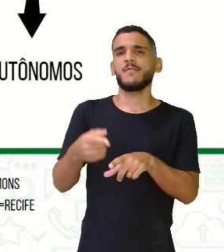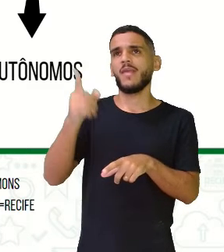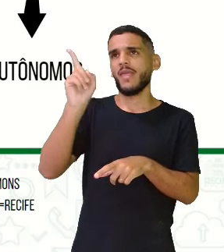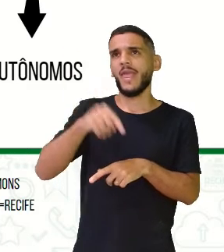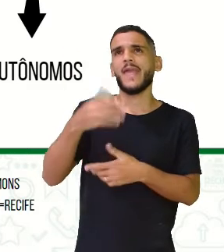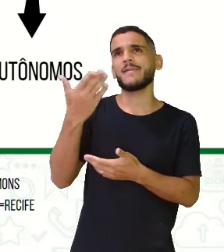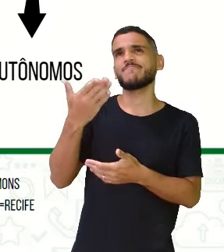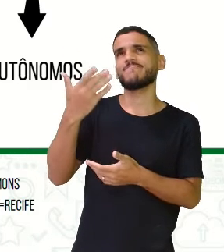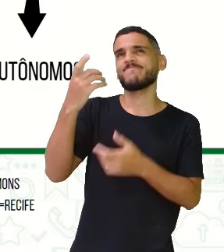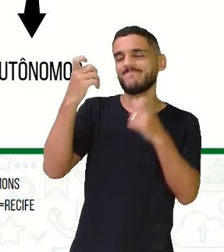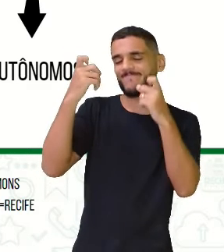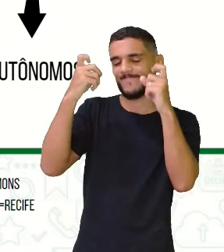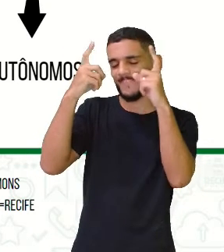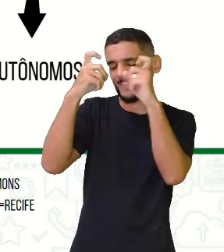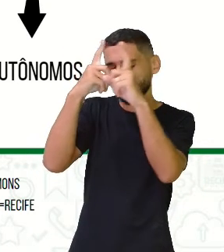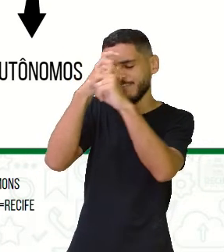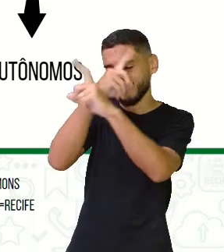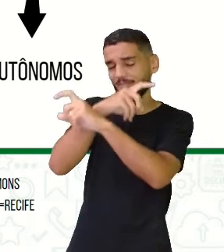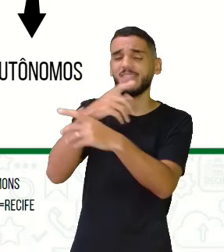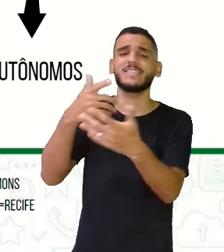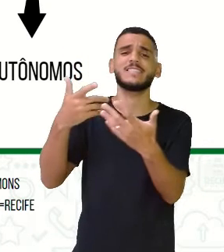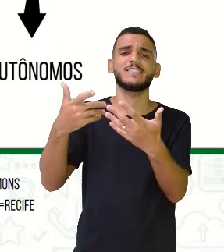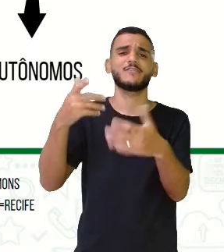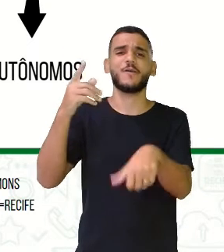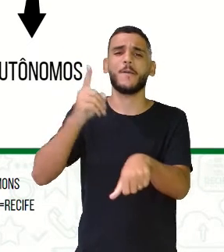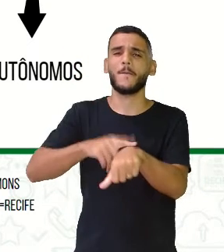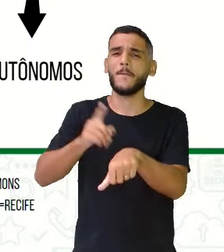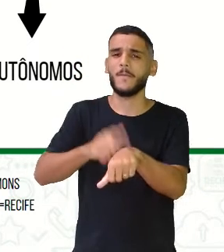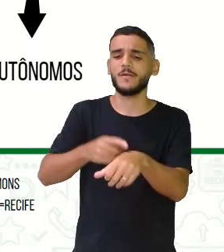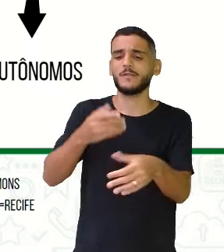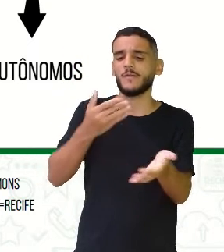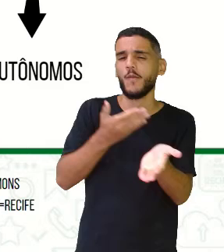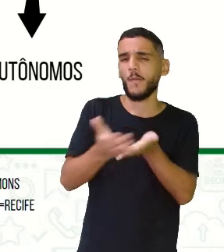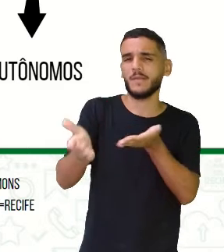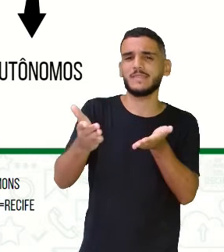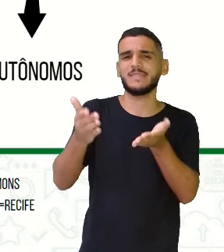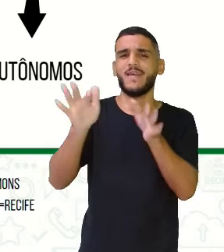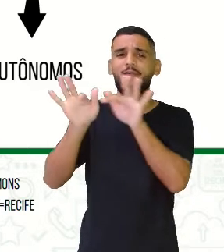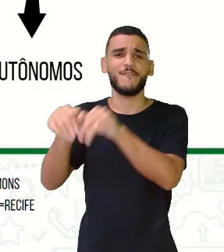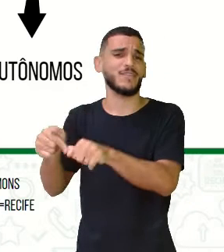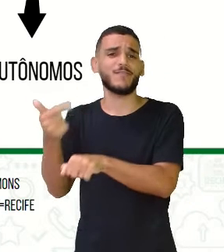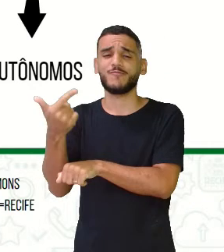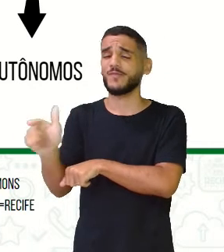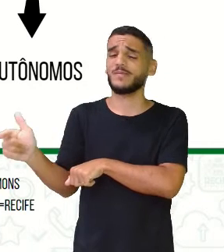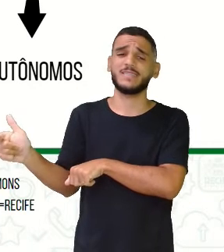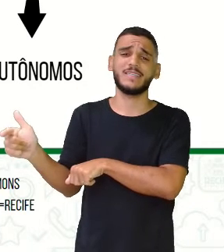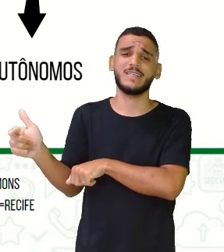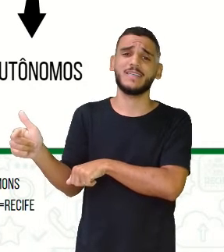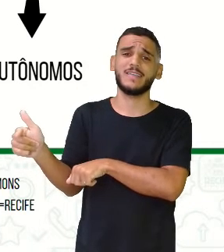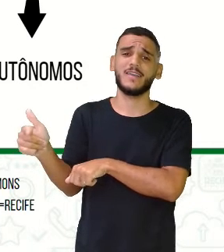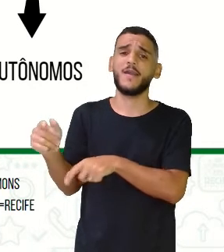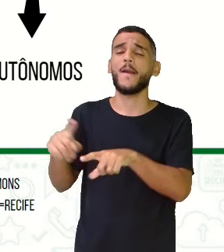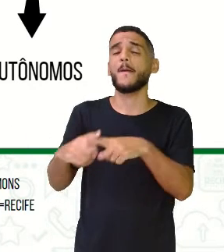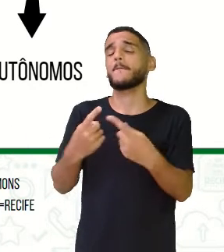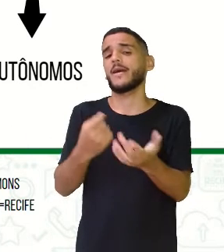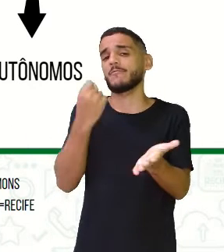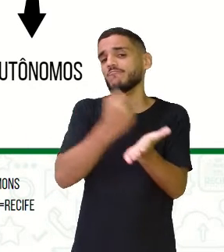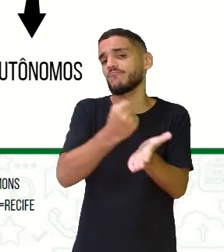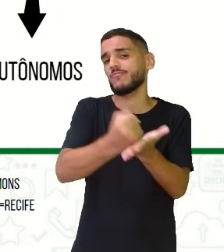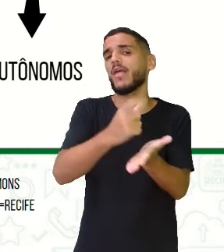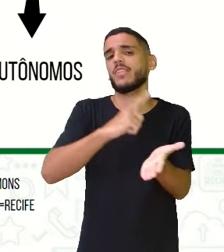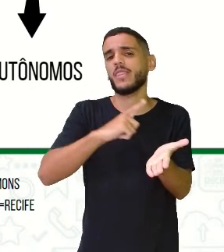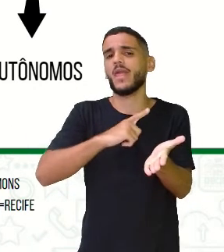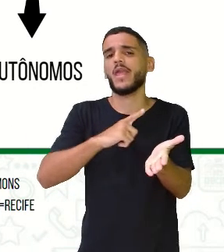árduo, é um trabalho assim, muito duro, que muitas vezes tem hora de começar e não tem hora de terminar, ao contrário do trabalhador da carteira formal, que ele tem um